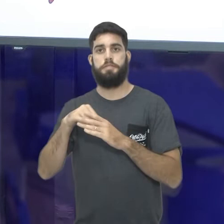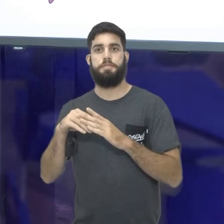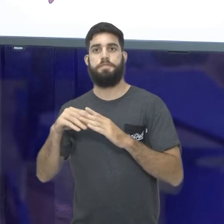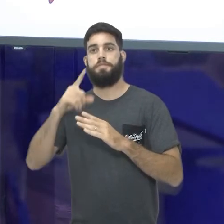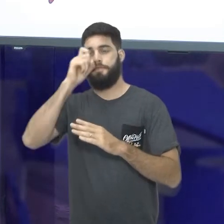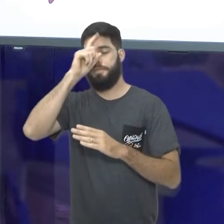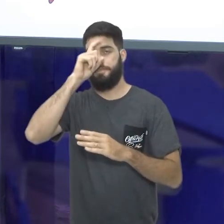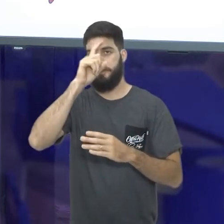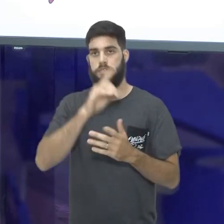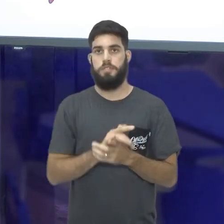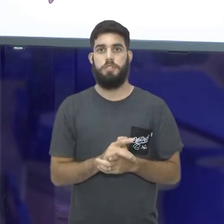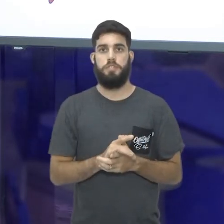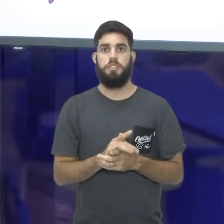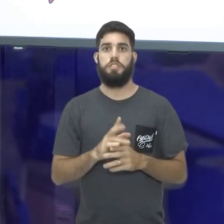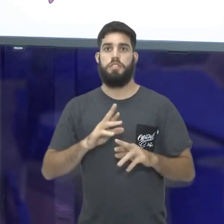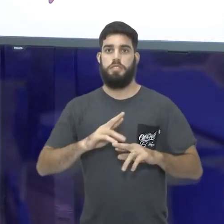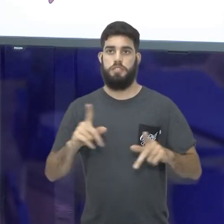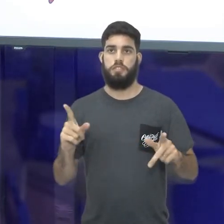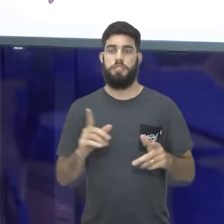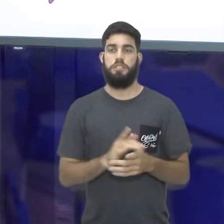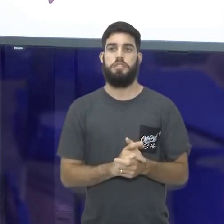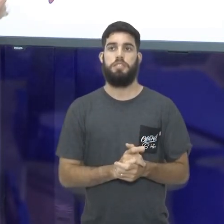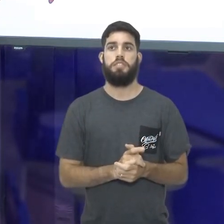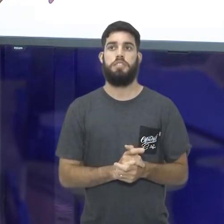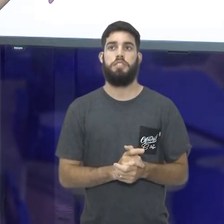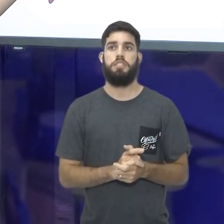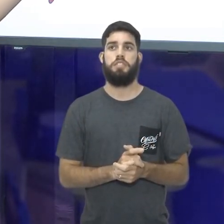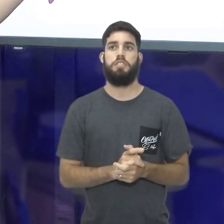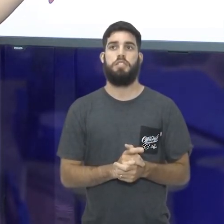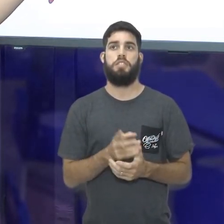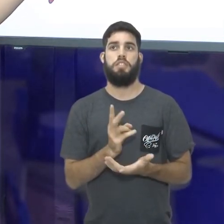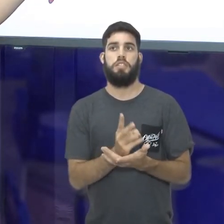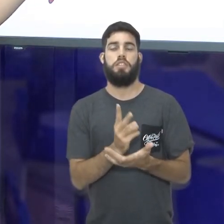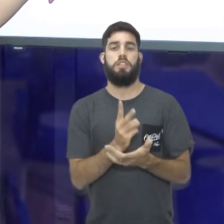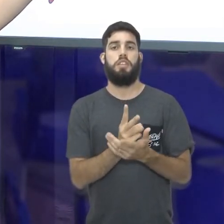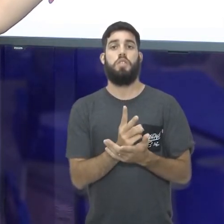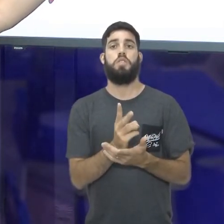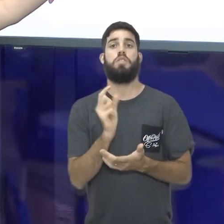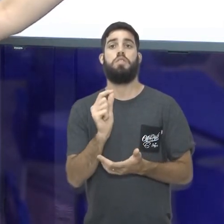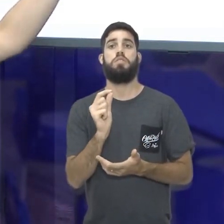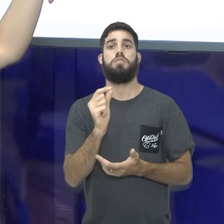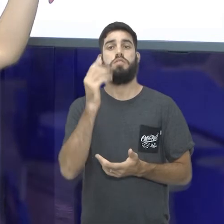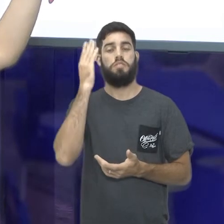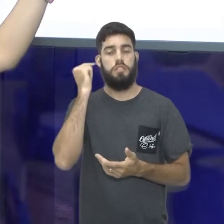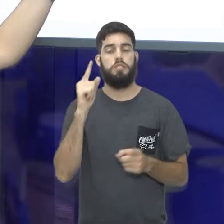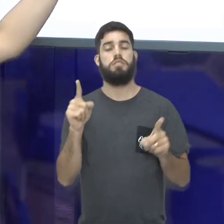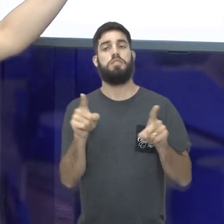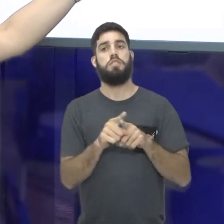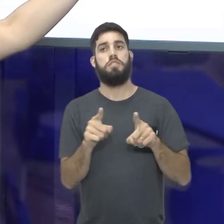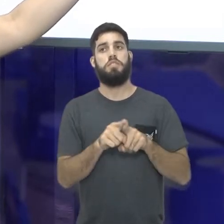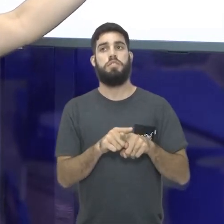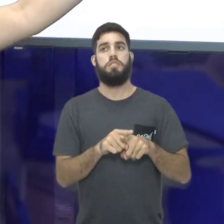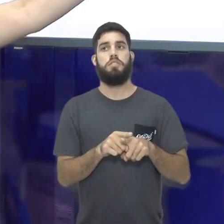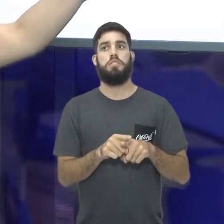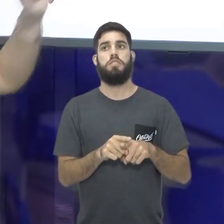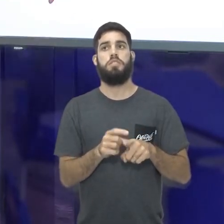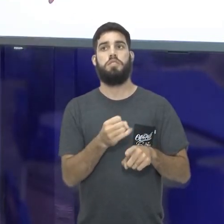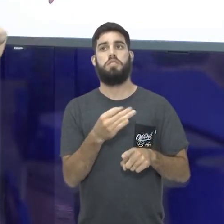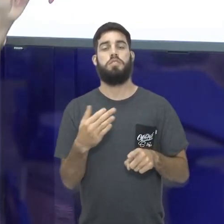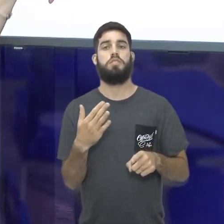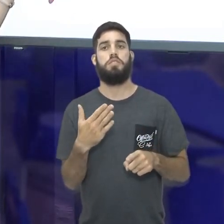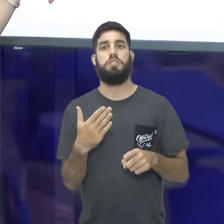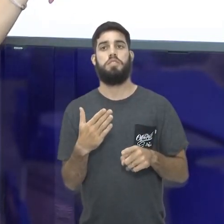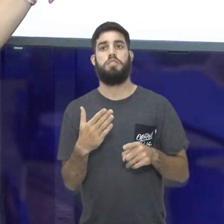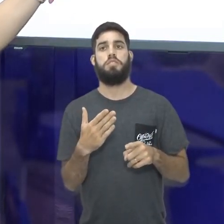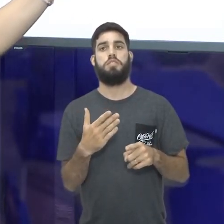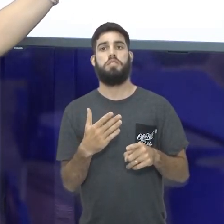39, mas sim a diferença entre eles. Continuando, ele diz assim: sabe-se também que o quantitativo de pacientes em